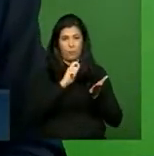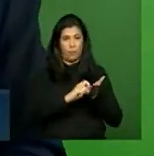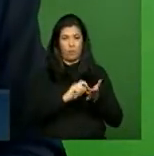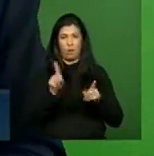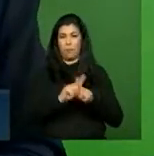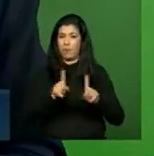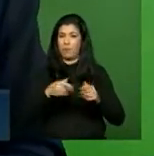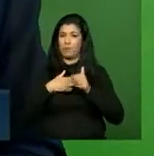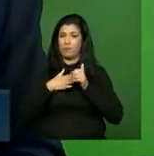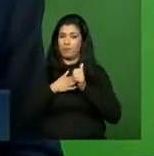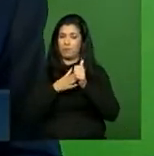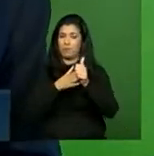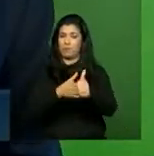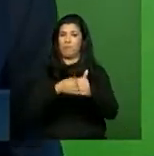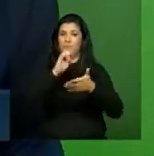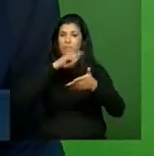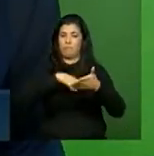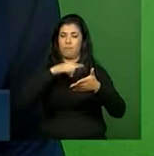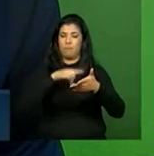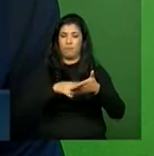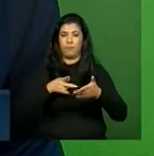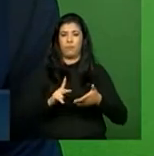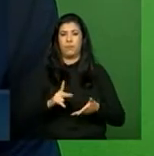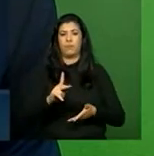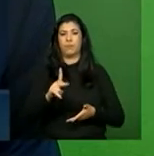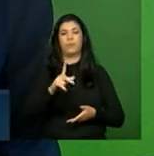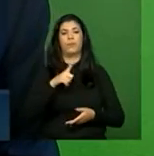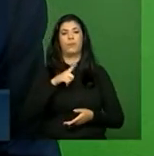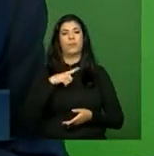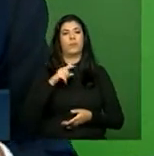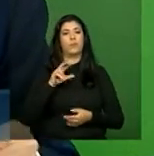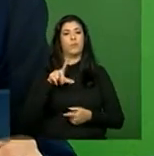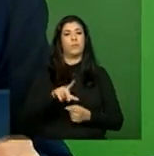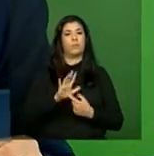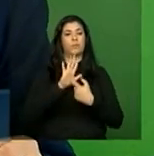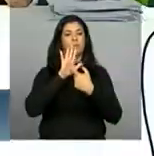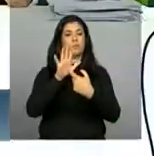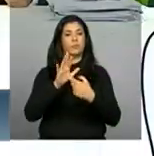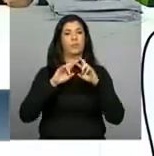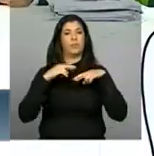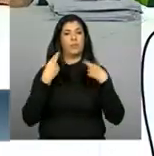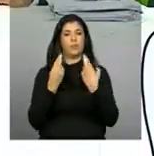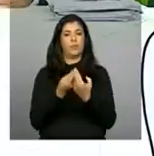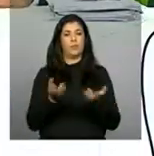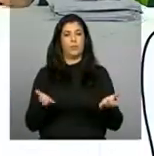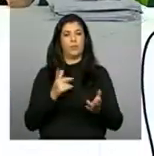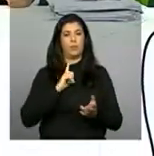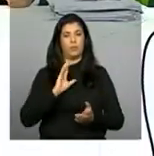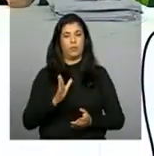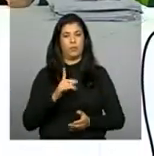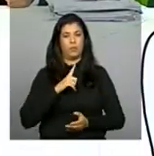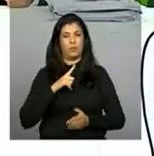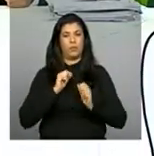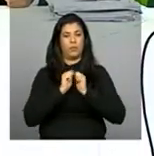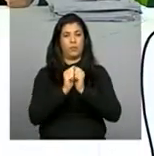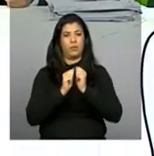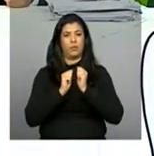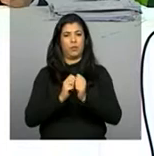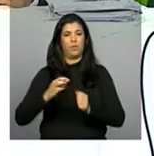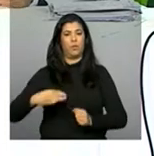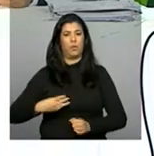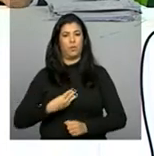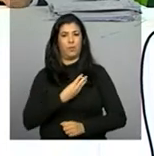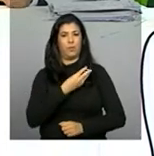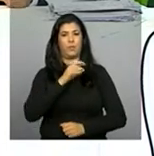encaminhados E quero também destacar A reunião que tivemos com a presidenta Dilma com a ministra